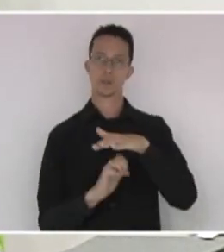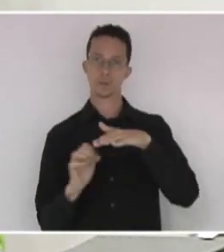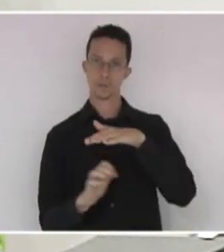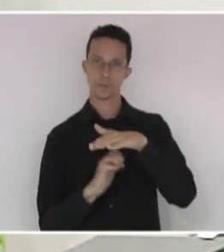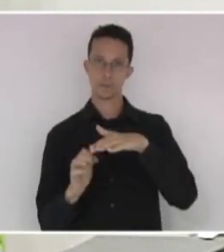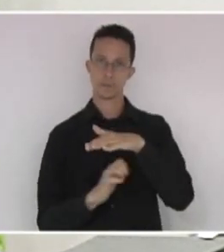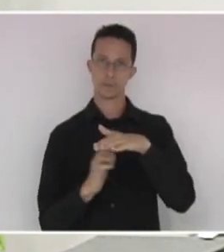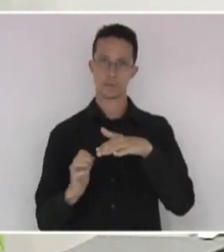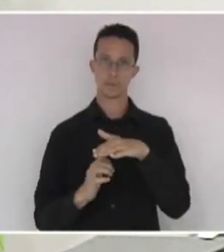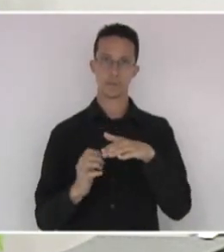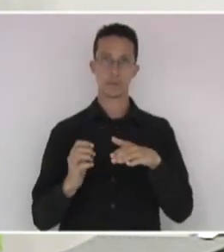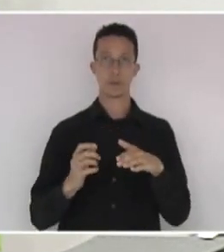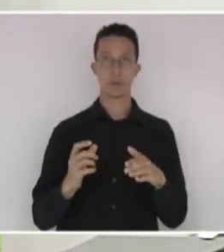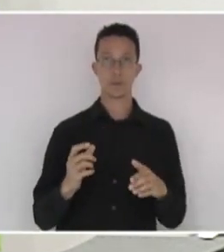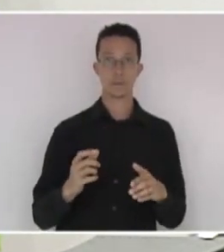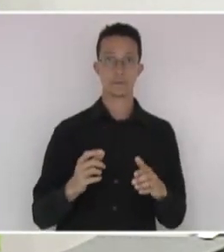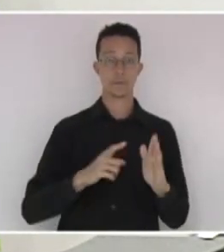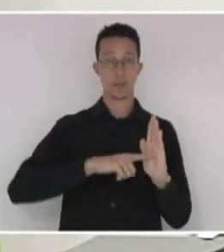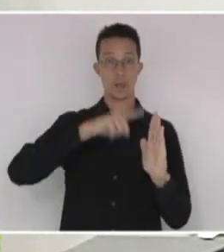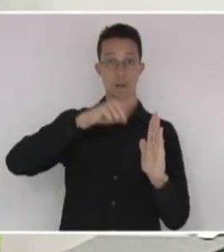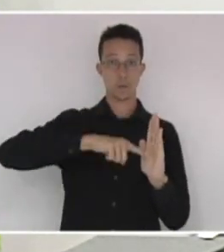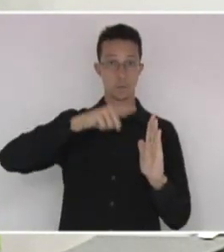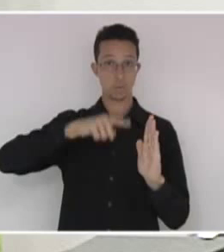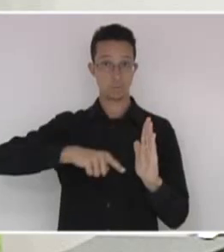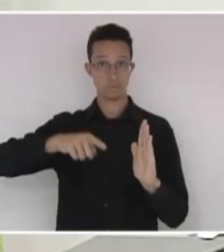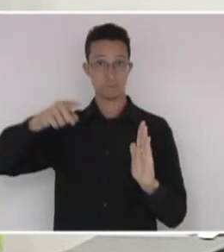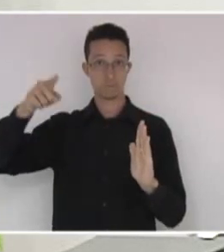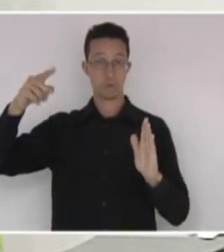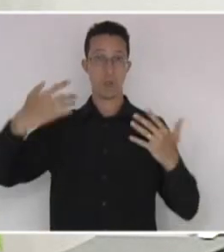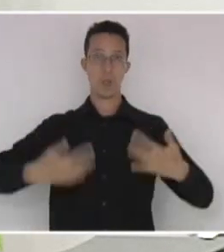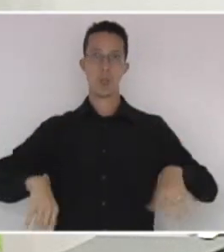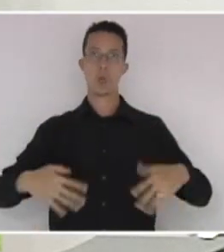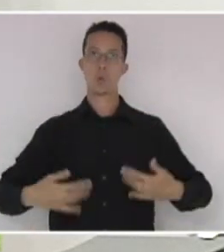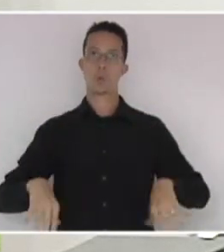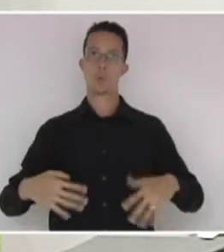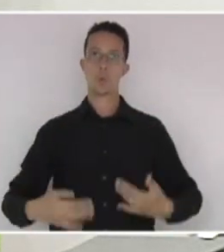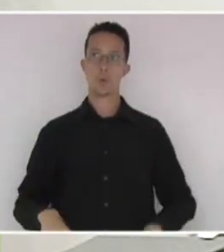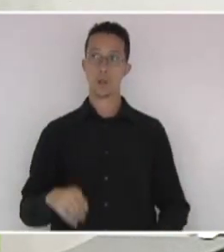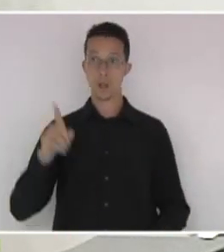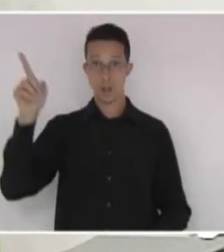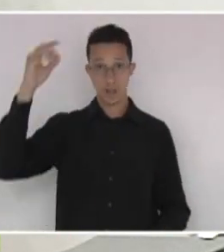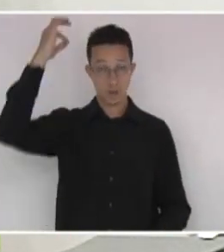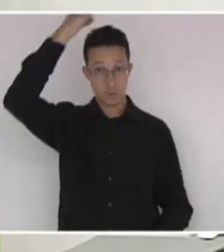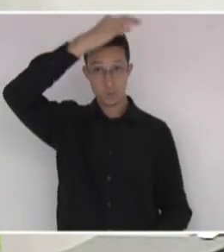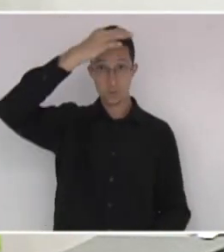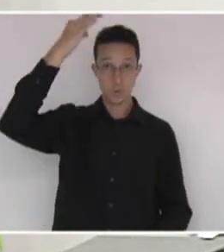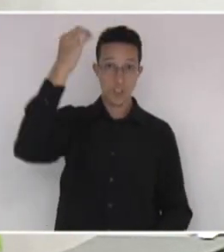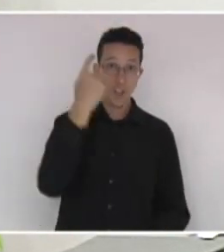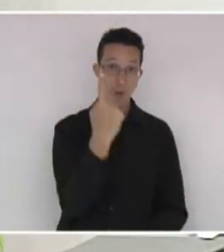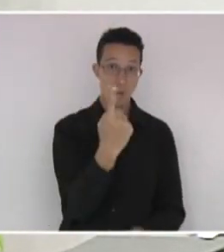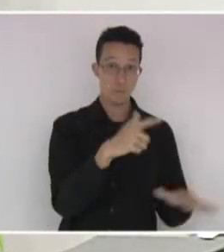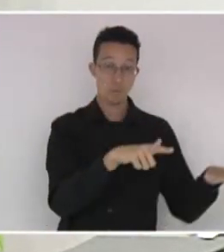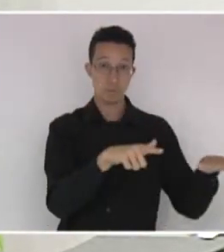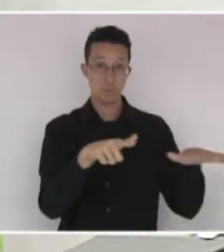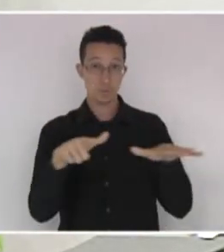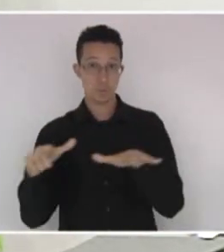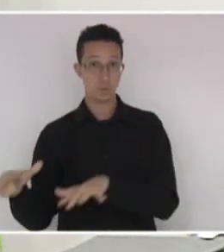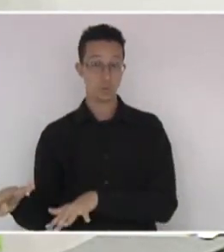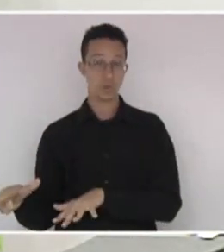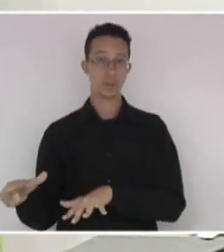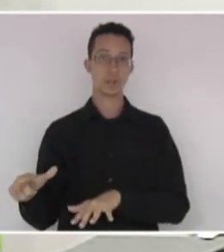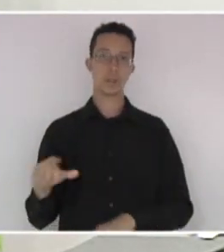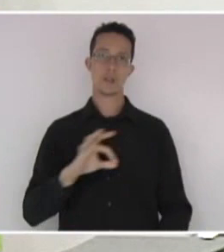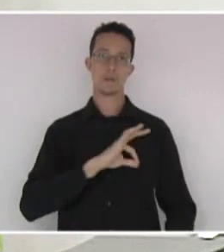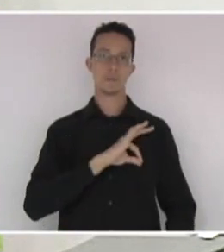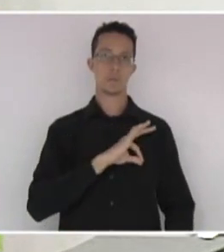é extraordinário. Nessa uma semana em que o Estado do Espírito Santo ficou sem o policiamento, além da